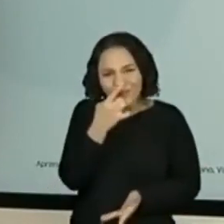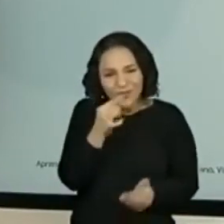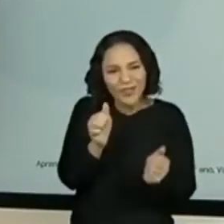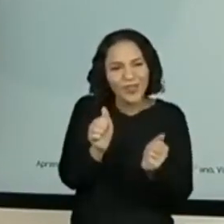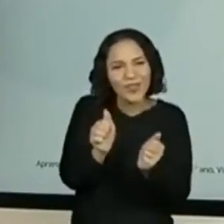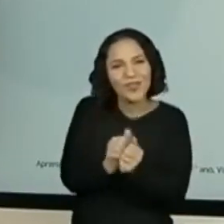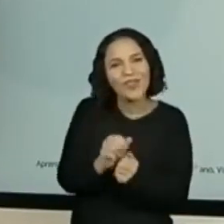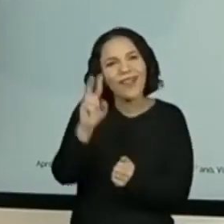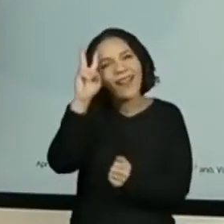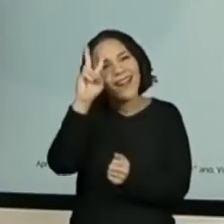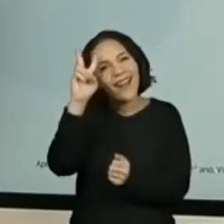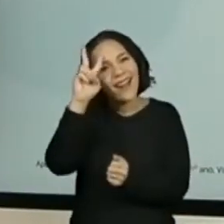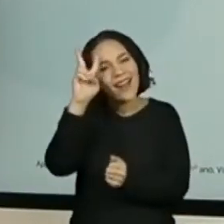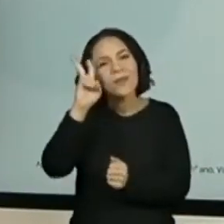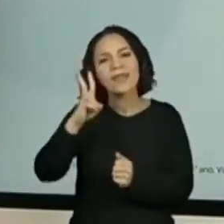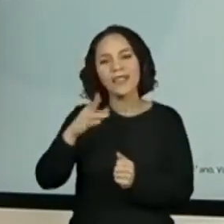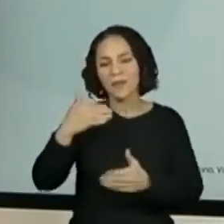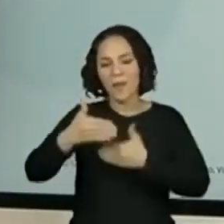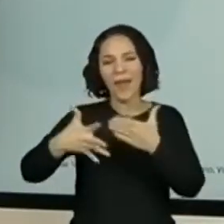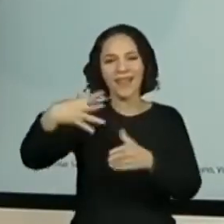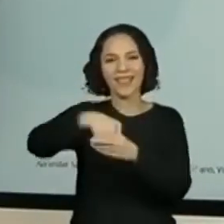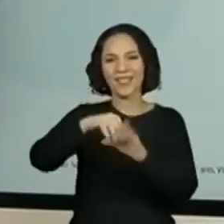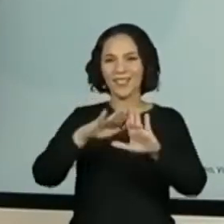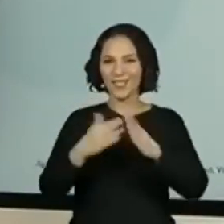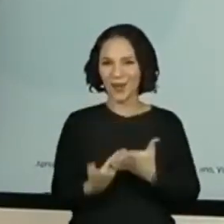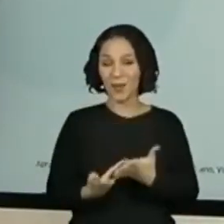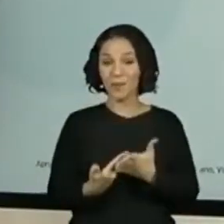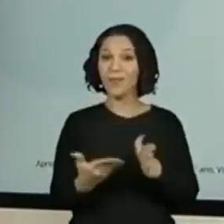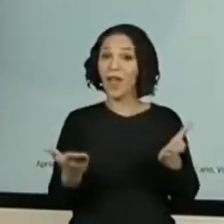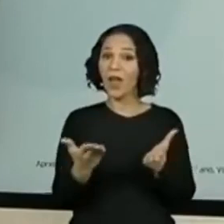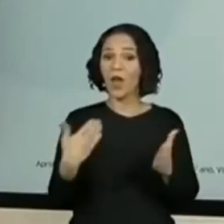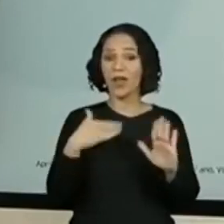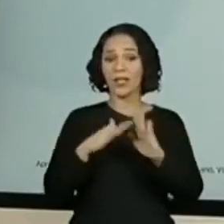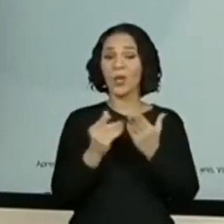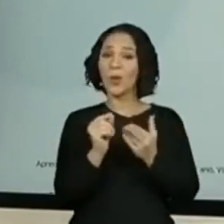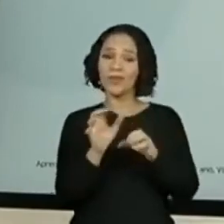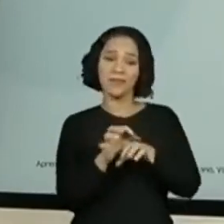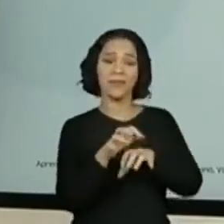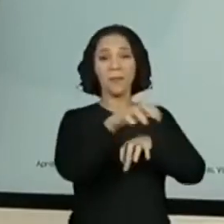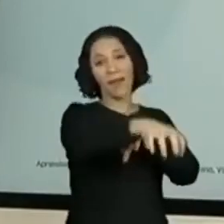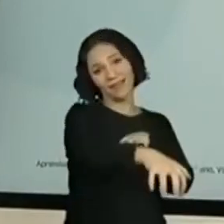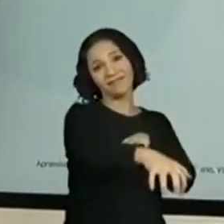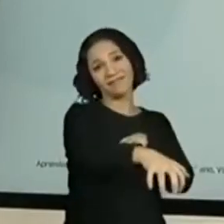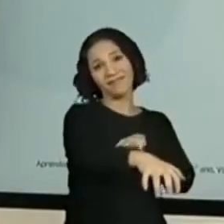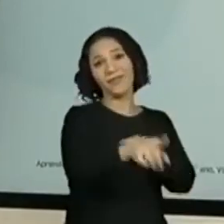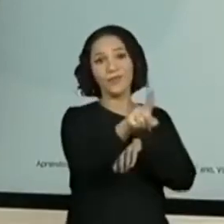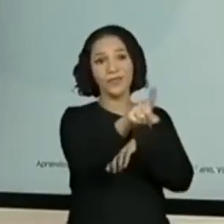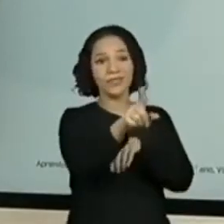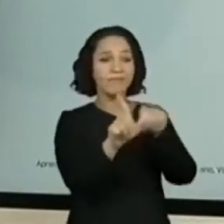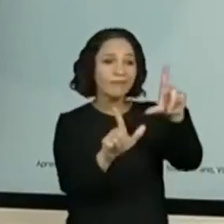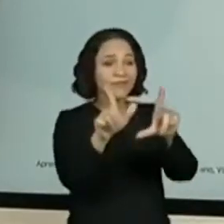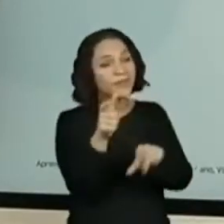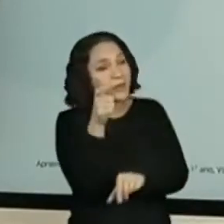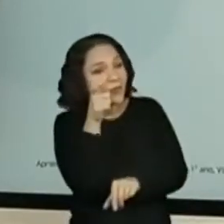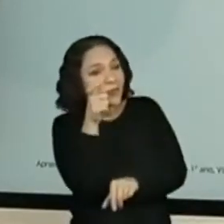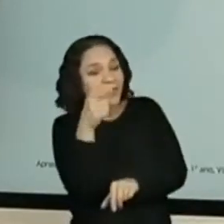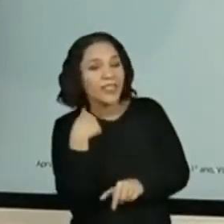gente lembra das coisas que a gente sempre faz lá na escola. Nossa escola agora está um pouquinho separada, vocês aí do outro lado e a gente aqui. Mas a gente